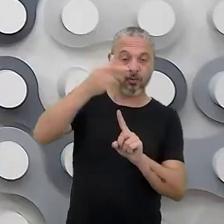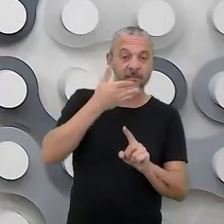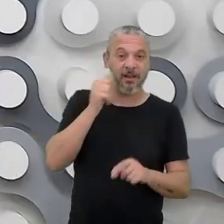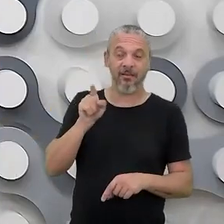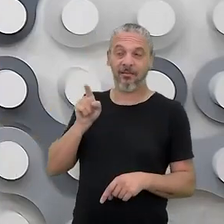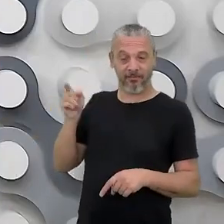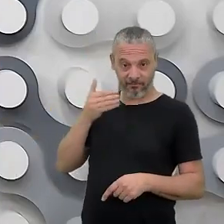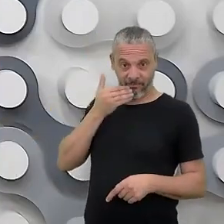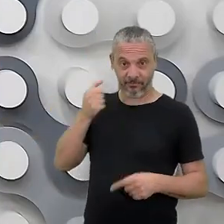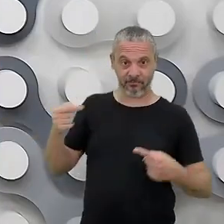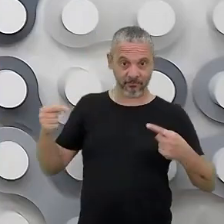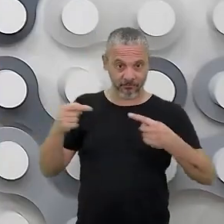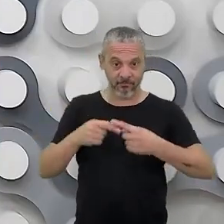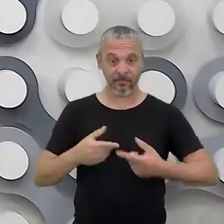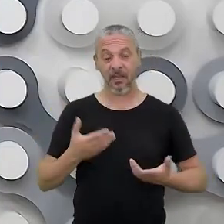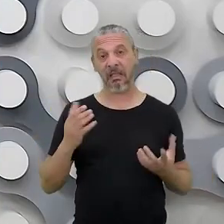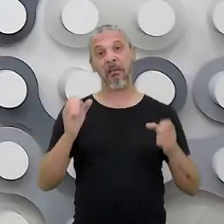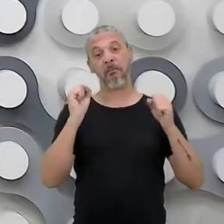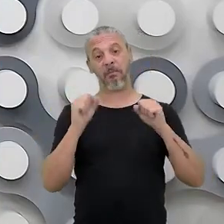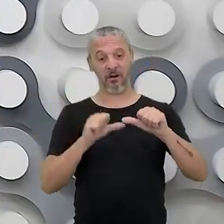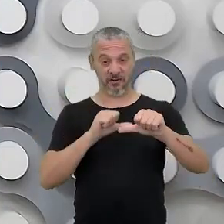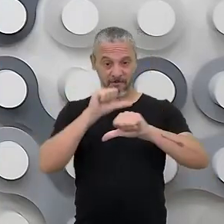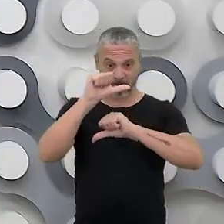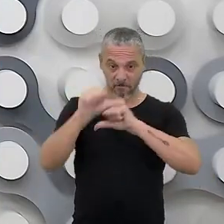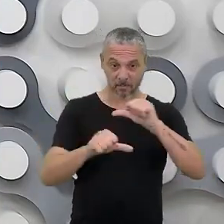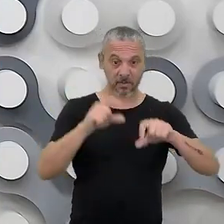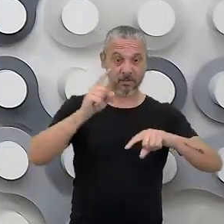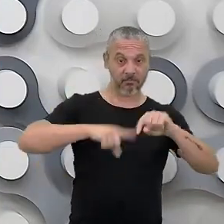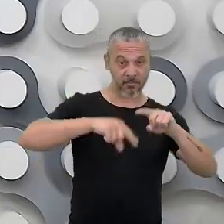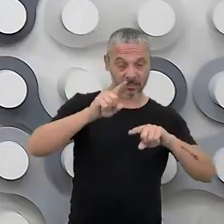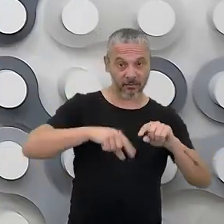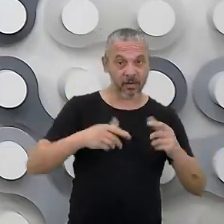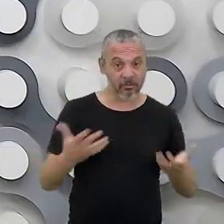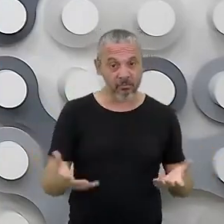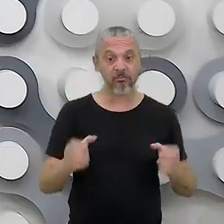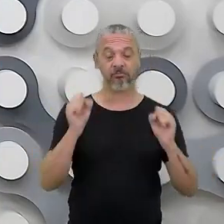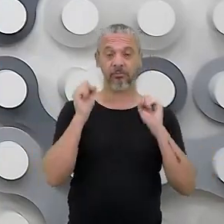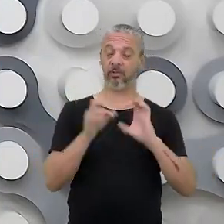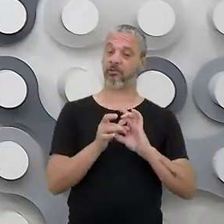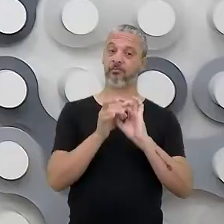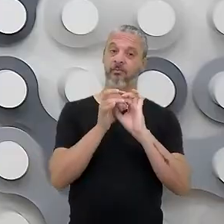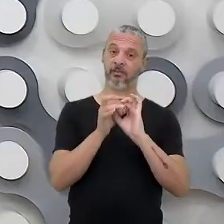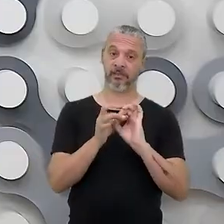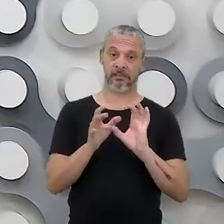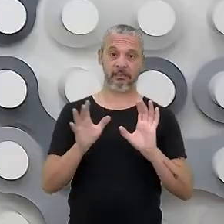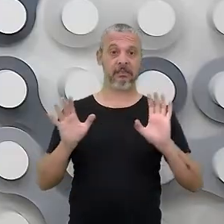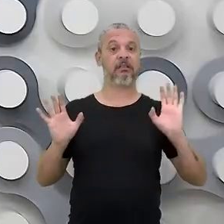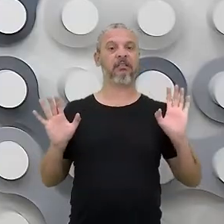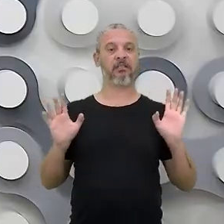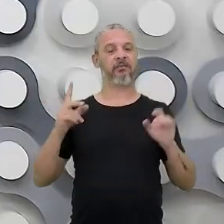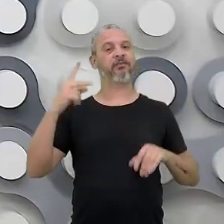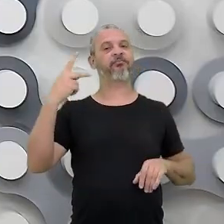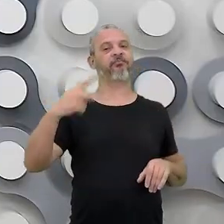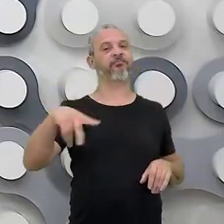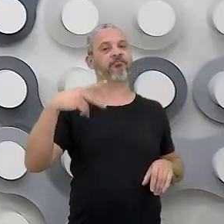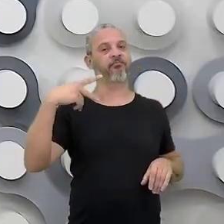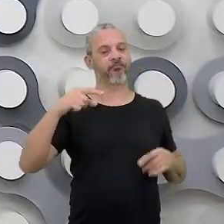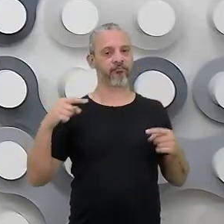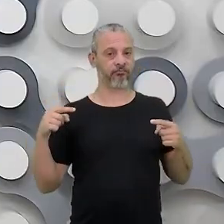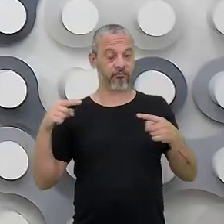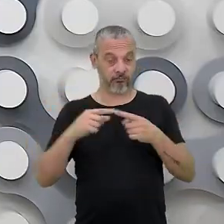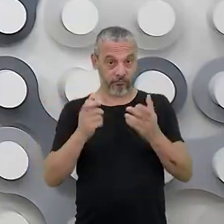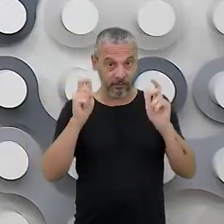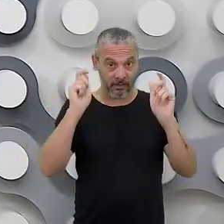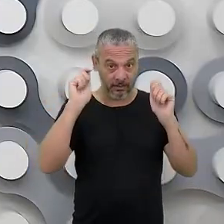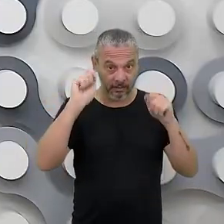grossas, são os ideais. Ah, eu posso modificar o material a ser utilizado? Pode. Se o material que você tiver